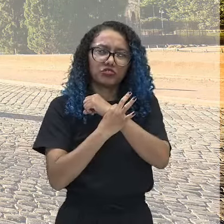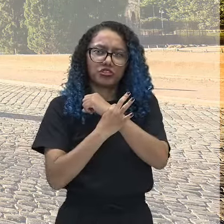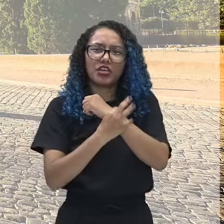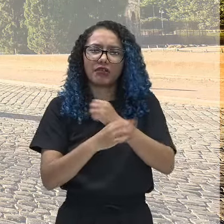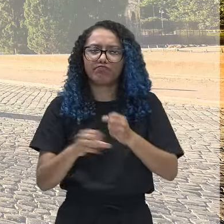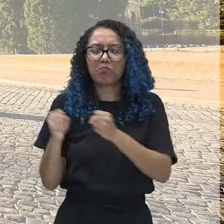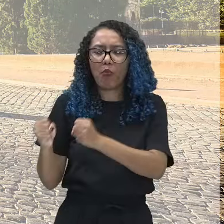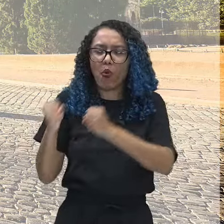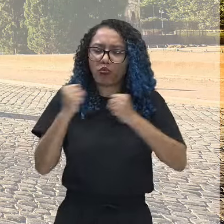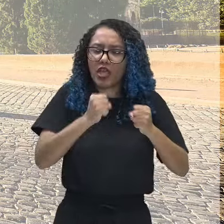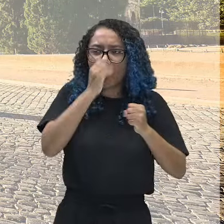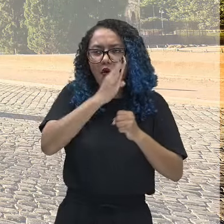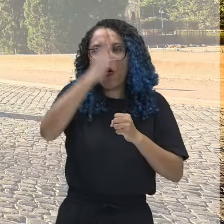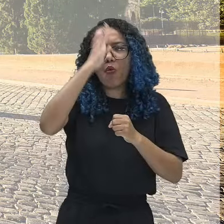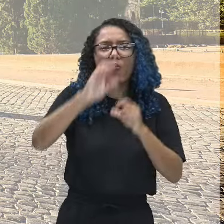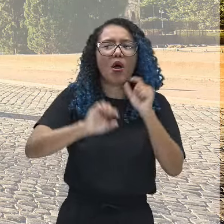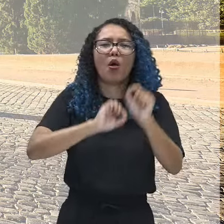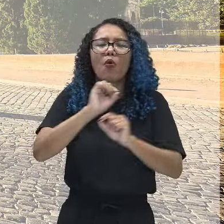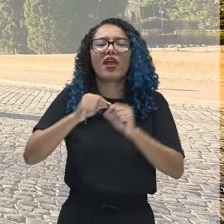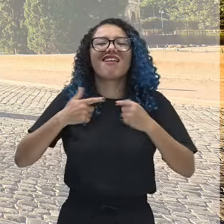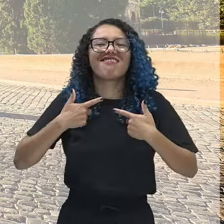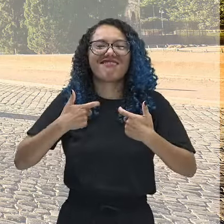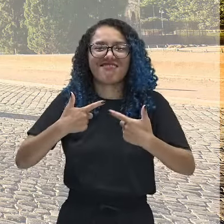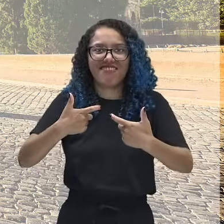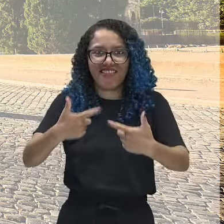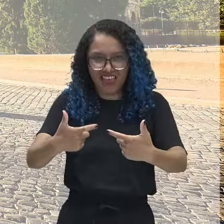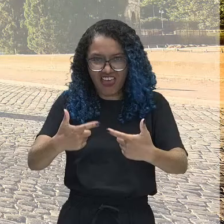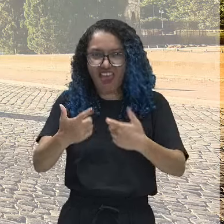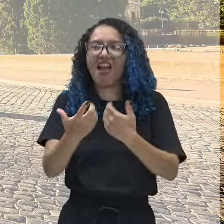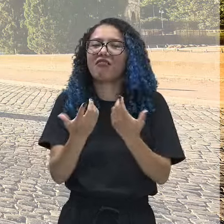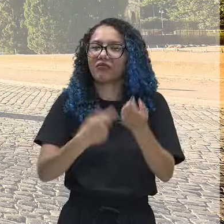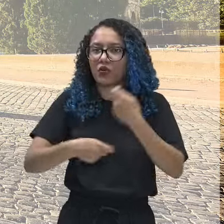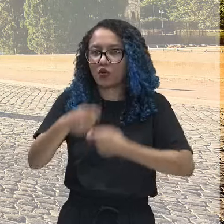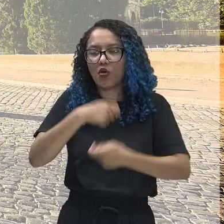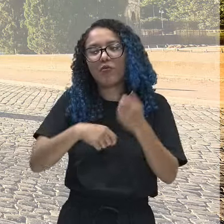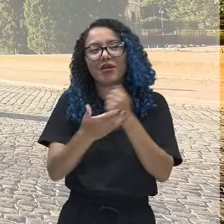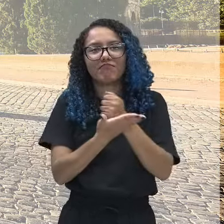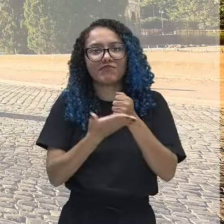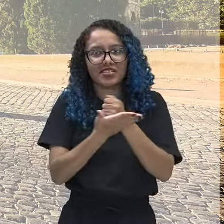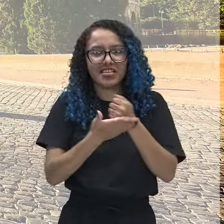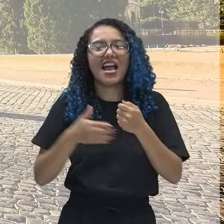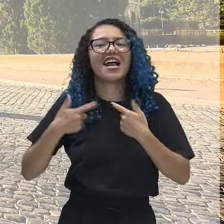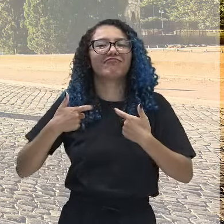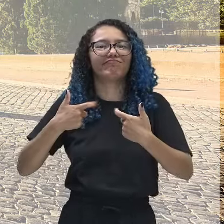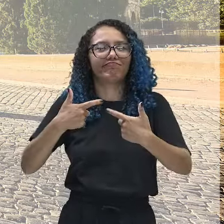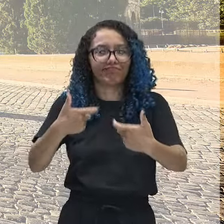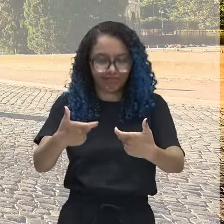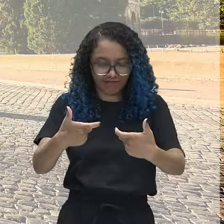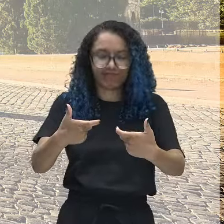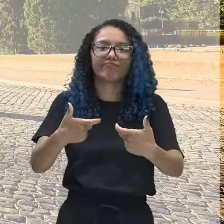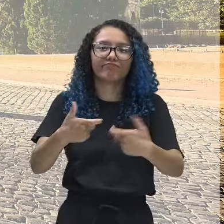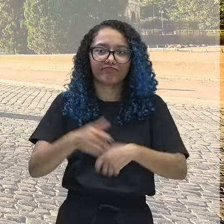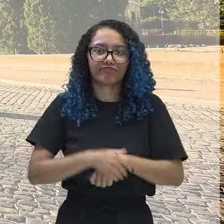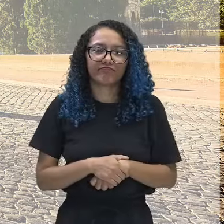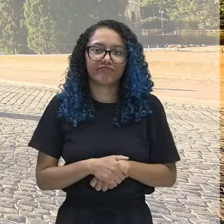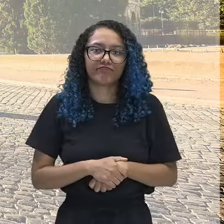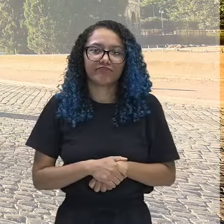a economia romana ela era baseada em guerra, através de quê? Eles conquistavam a